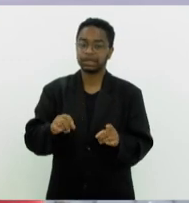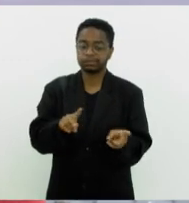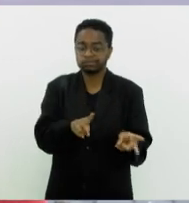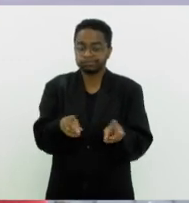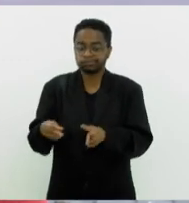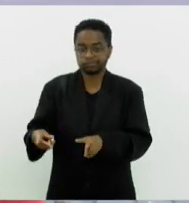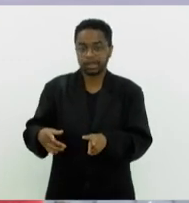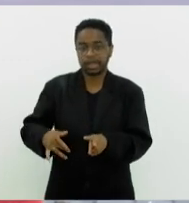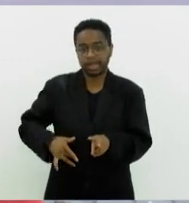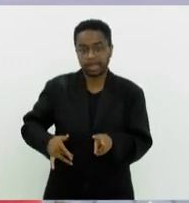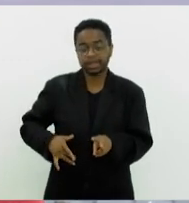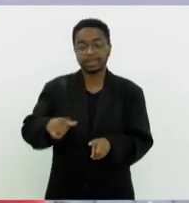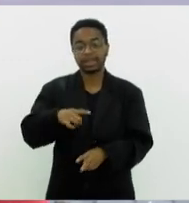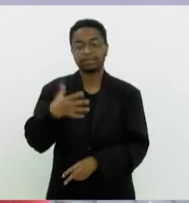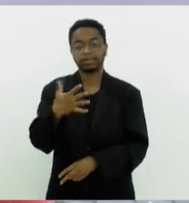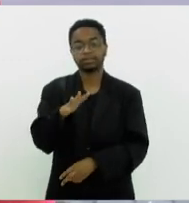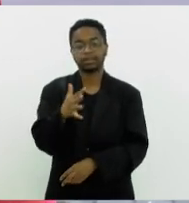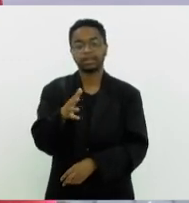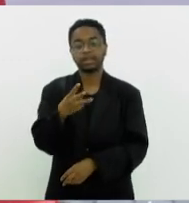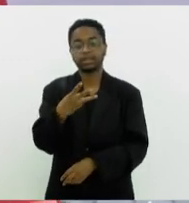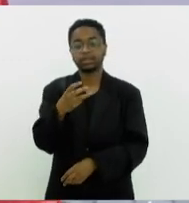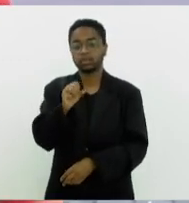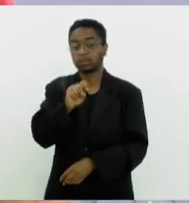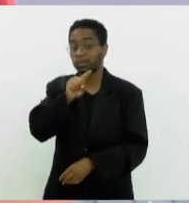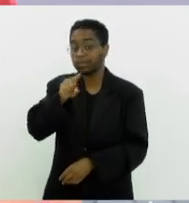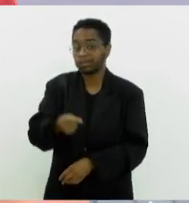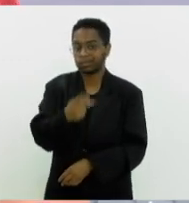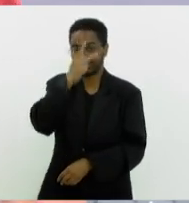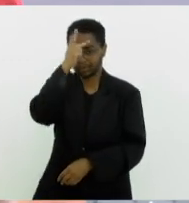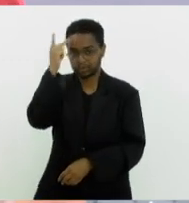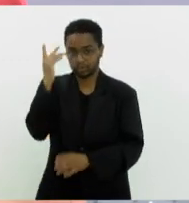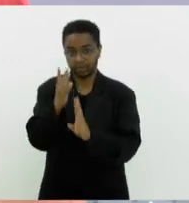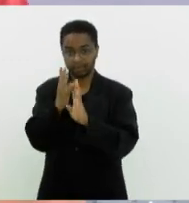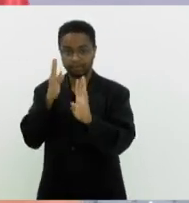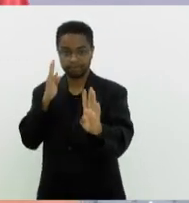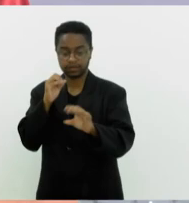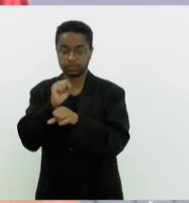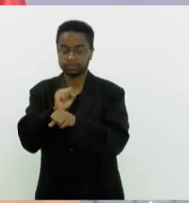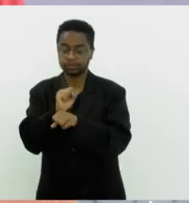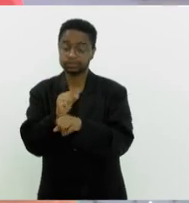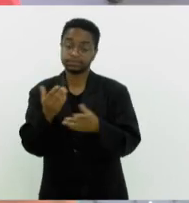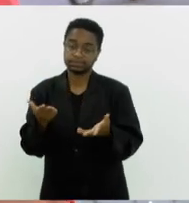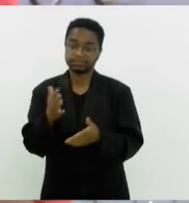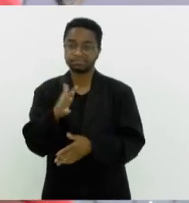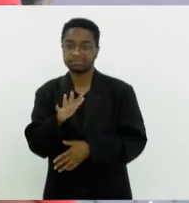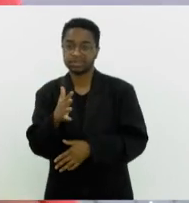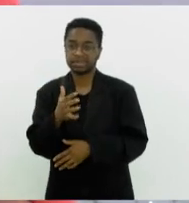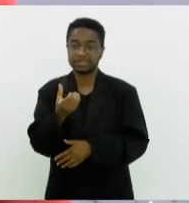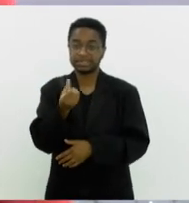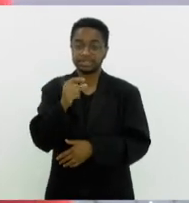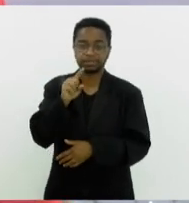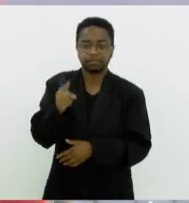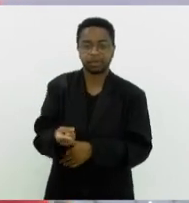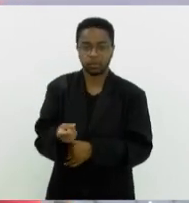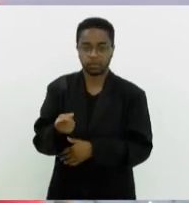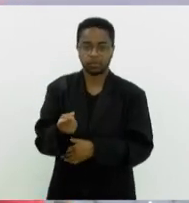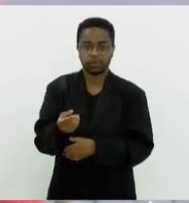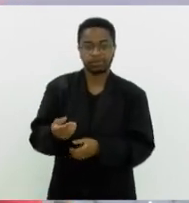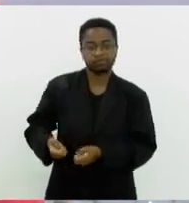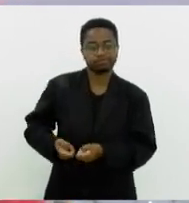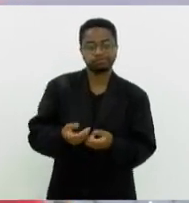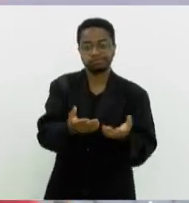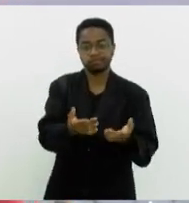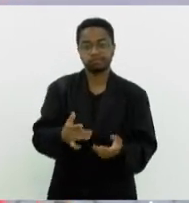38 mil pessoas na fila do transplante renal e, pelas últimas contas, mais ou menos 6 mil transplantes anuais no